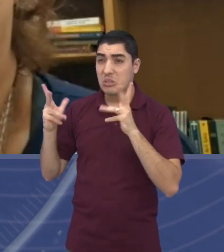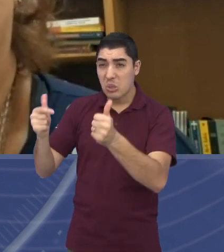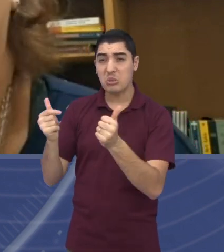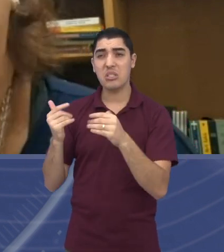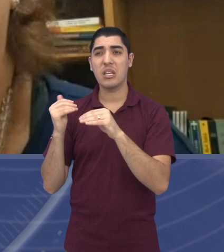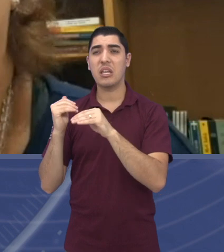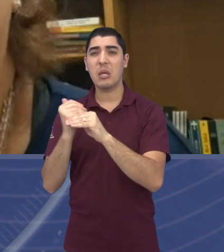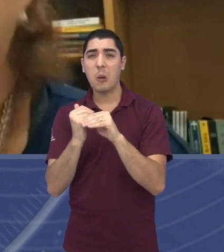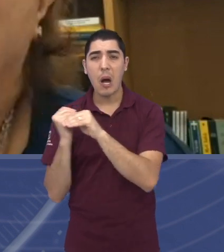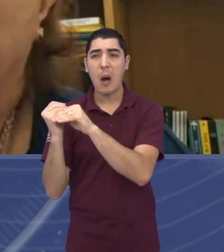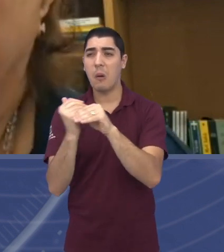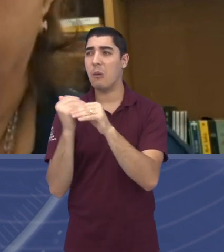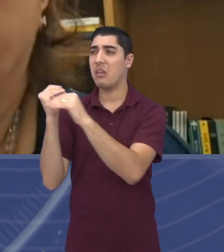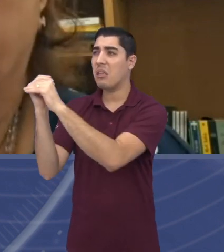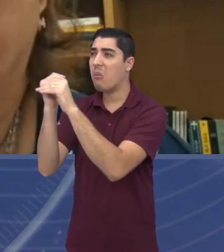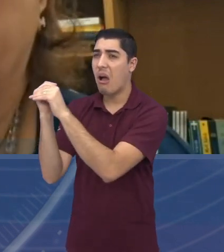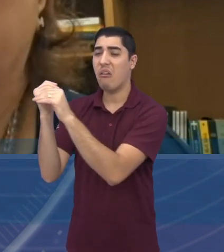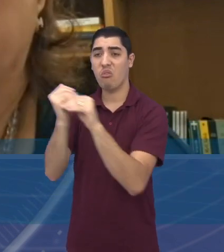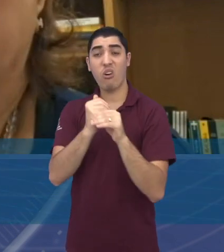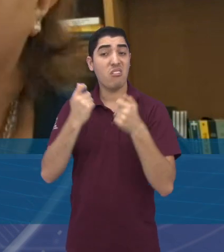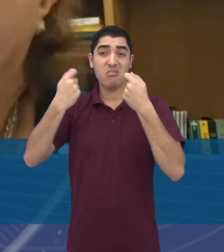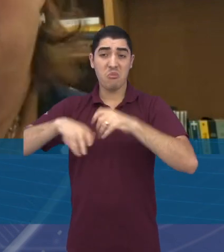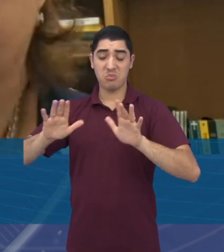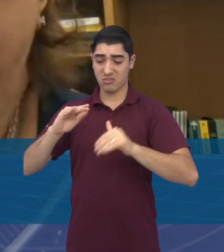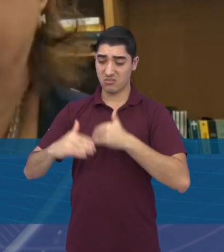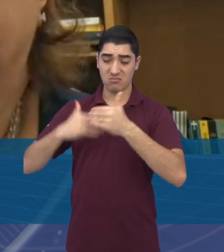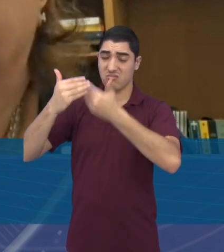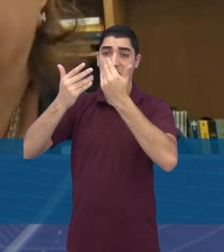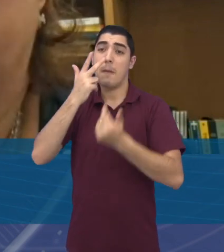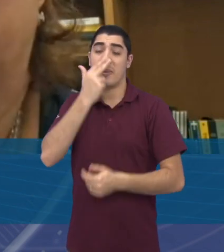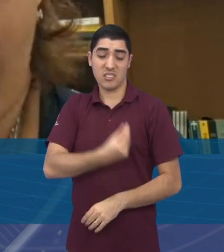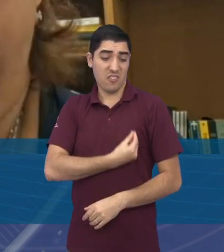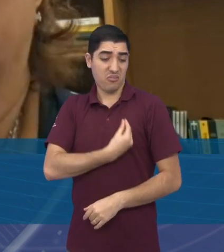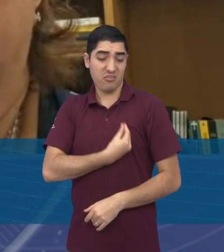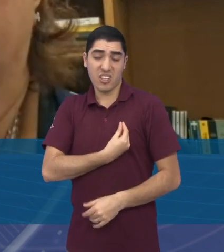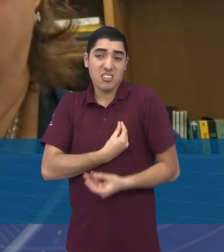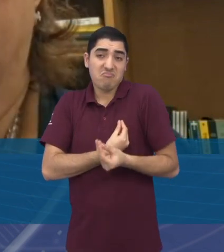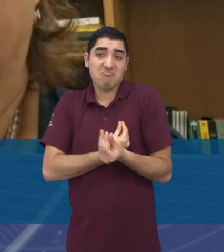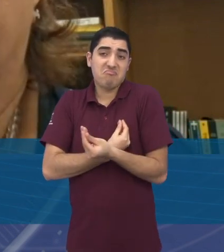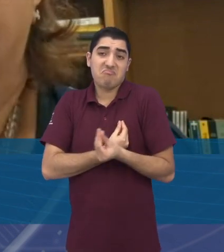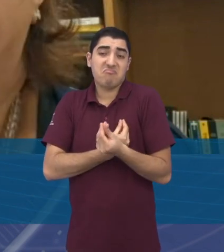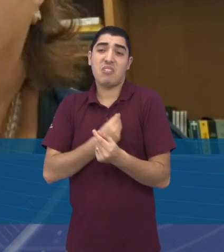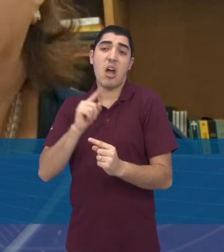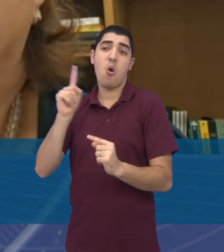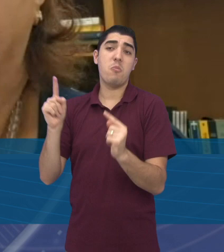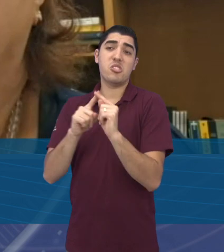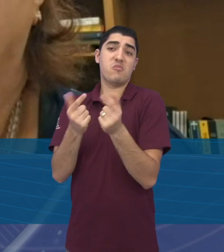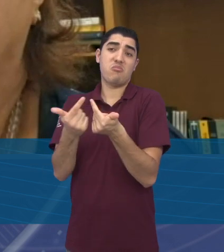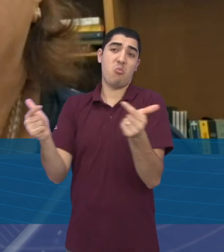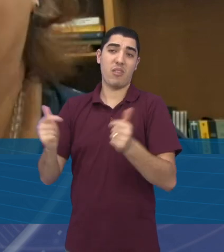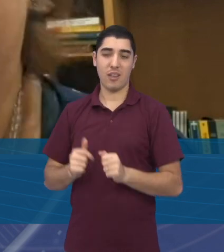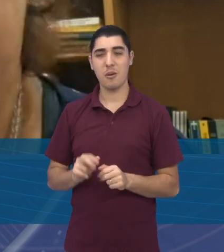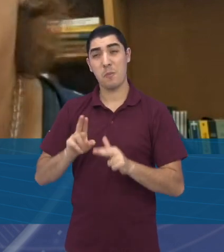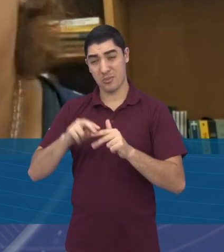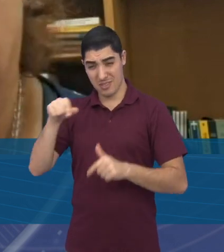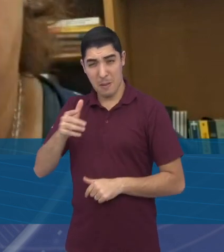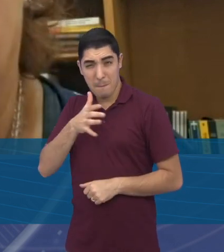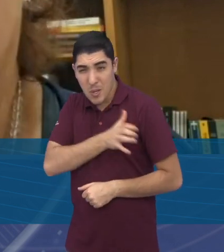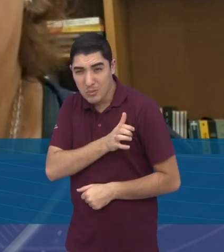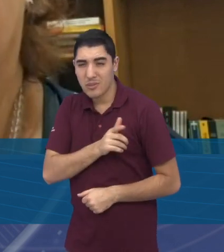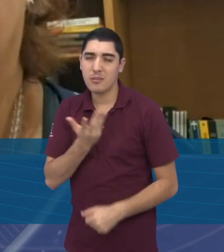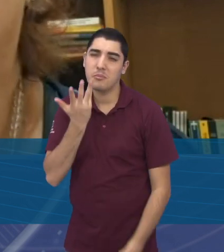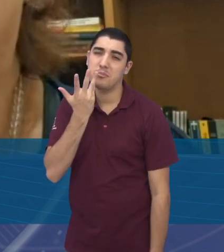mais, sempre o mesmo, não precisamos nem evoluir. E aí perdemos o sentido da própria vida. Então, esse preconceito